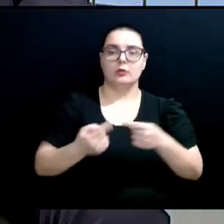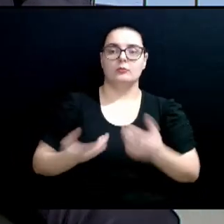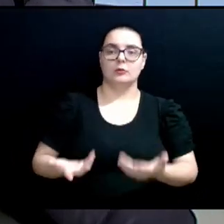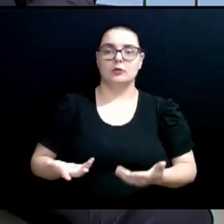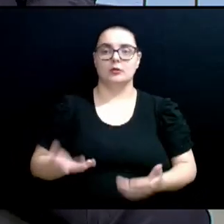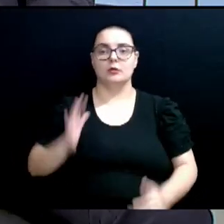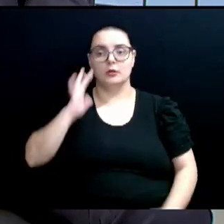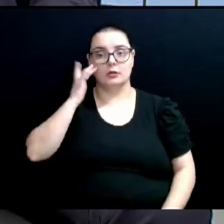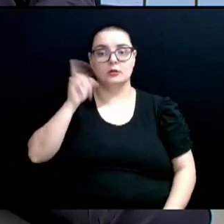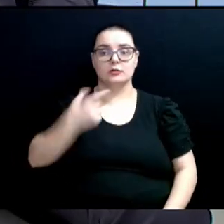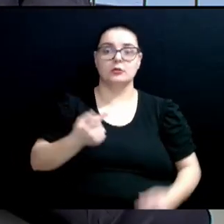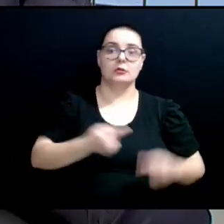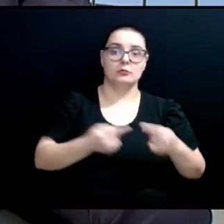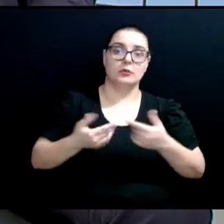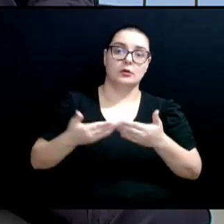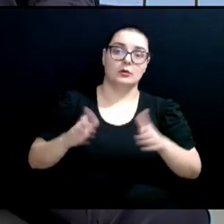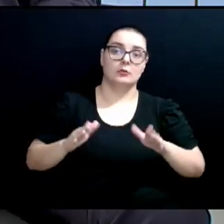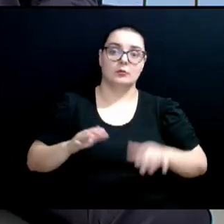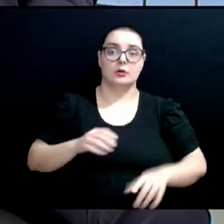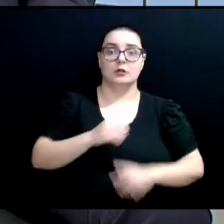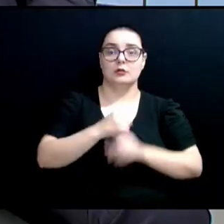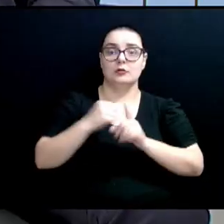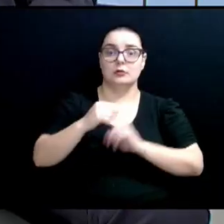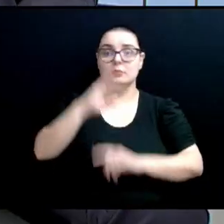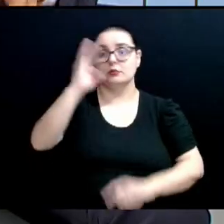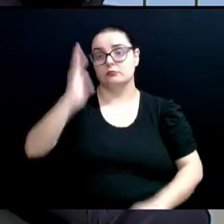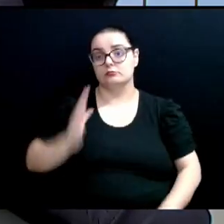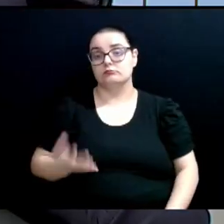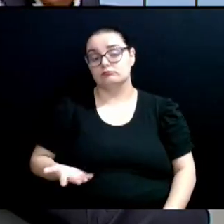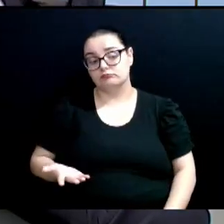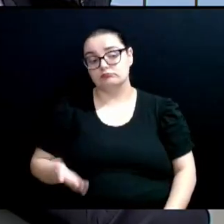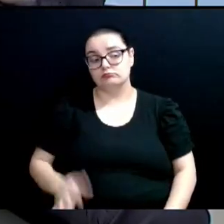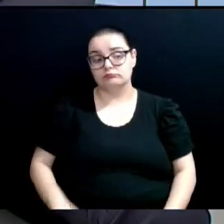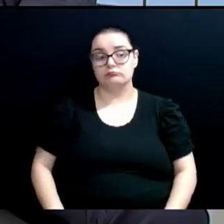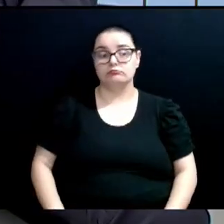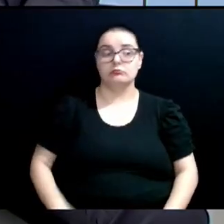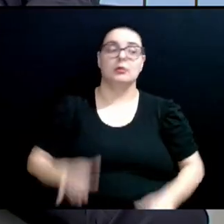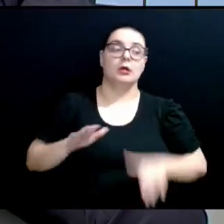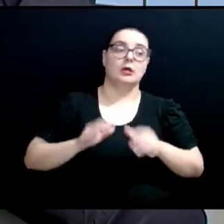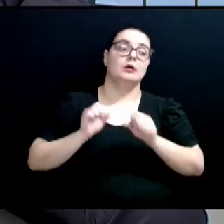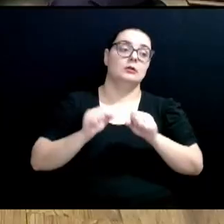aberta à sociedade brasileira. Talvez isso possa ser